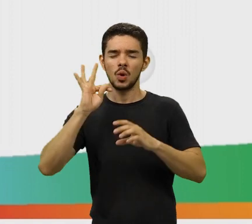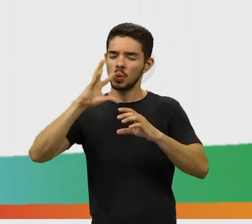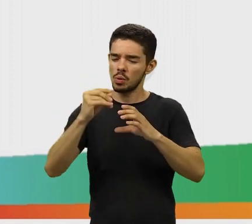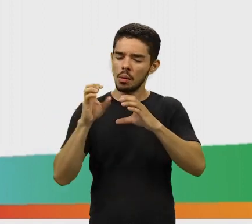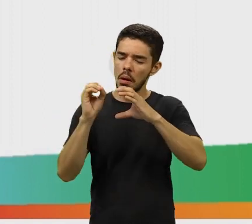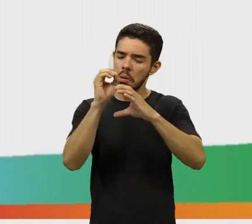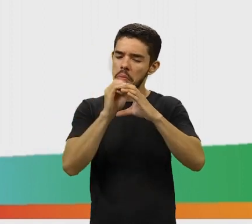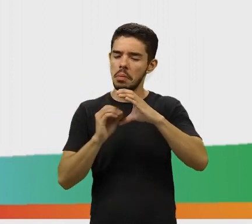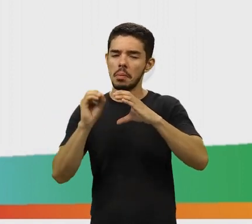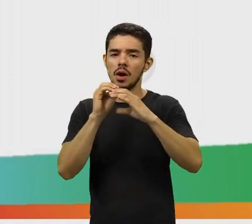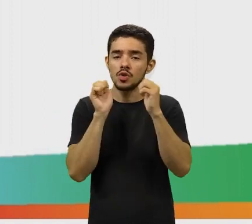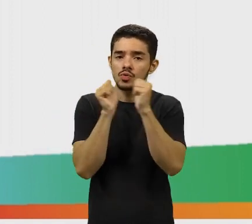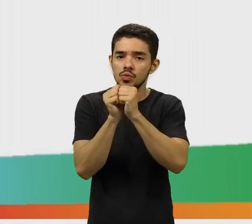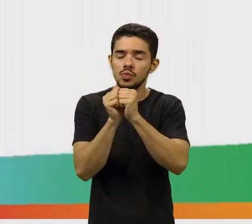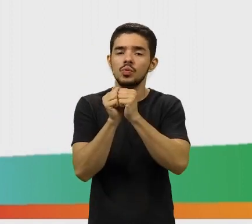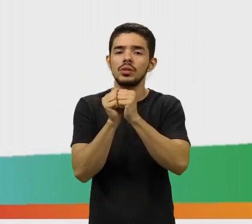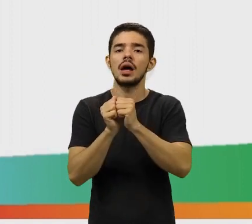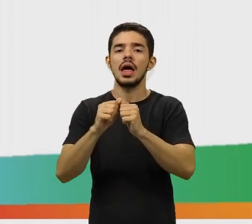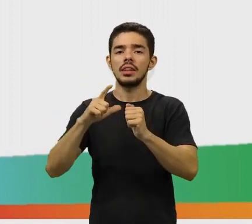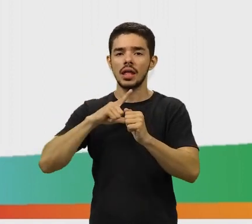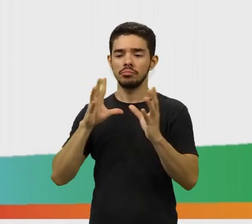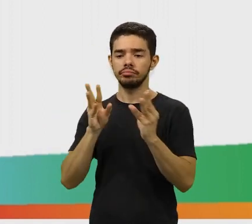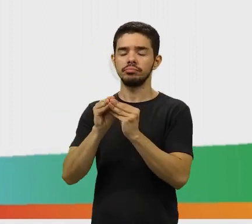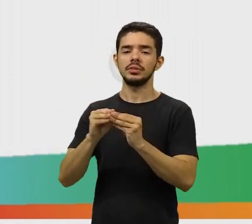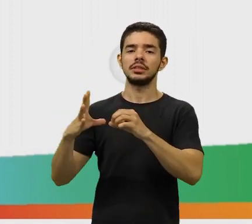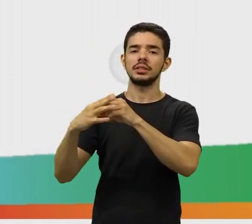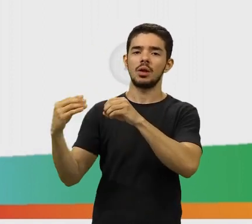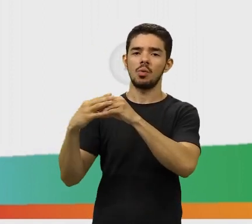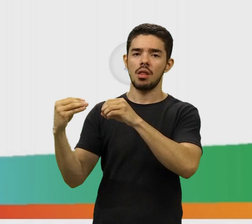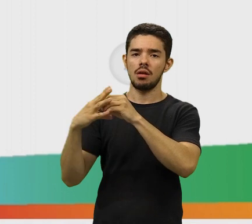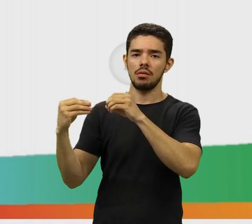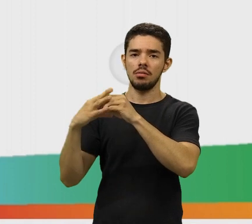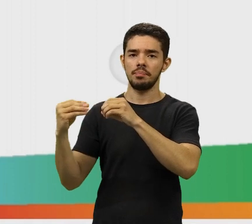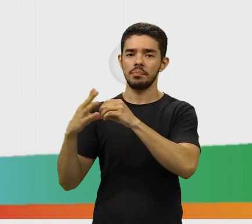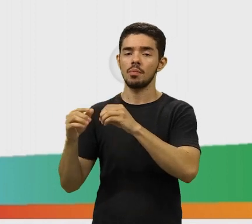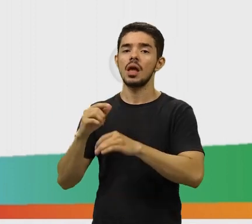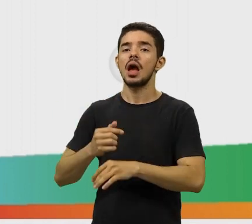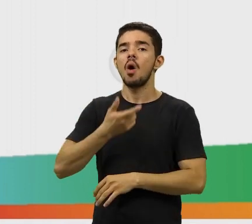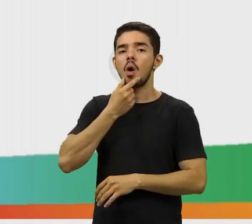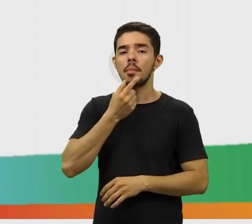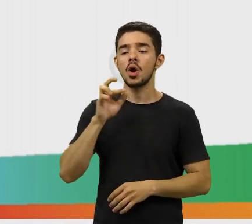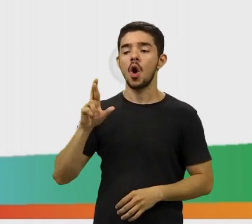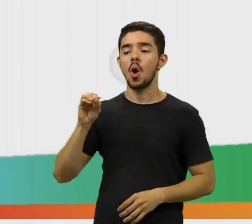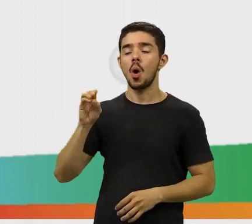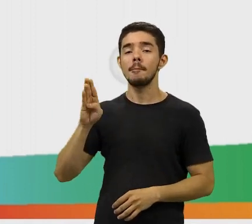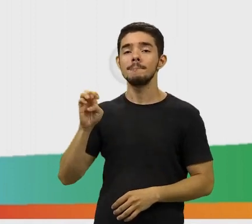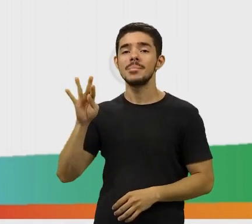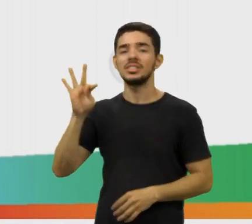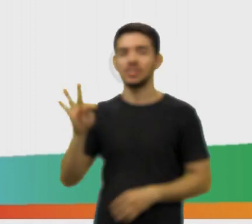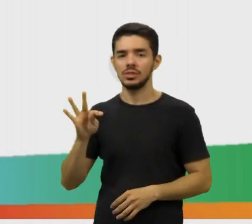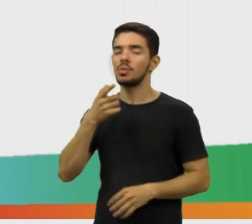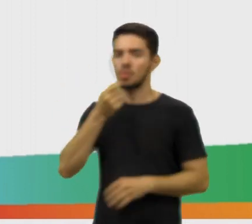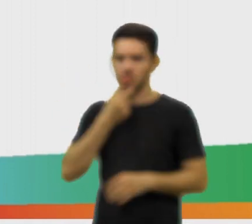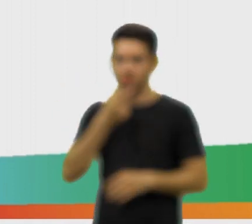essas organelas juntas, elas formam o que nós chamamos de célula. Célula foi descoberta por Robert Hooke e